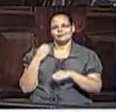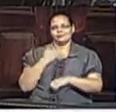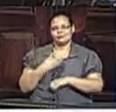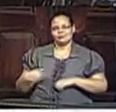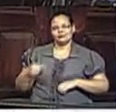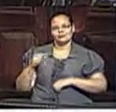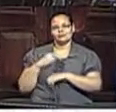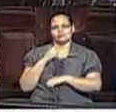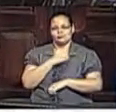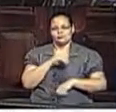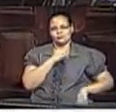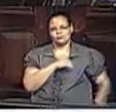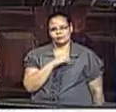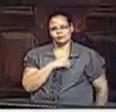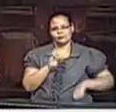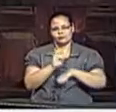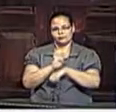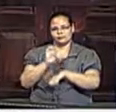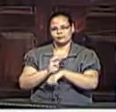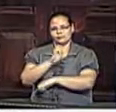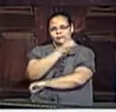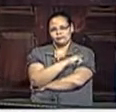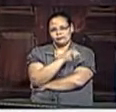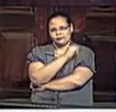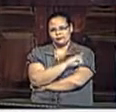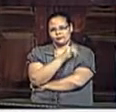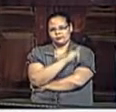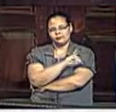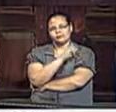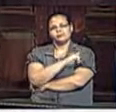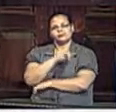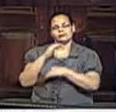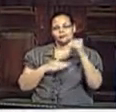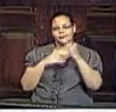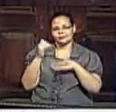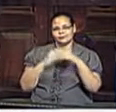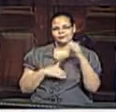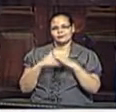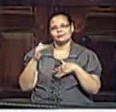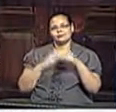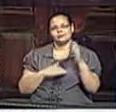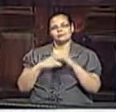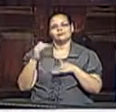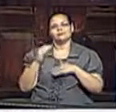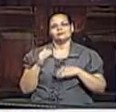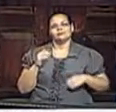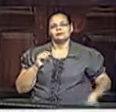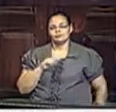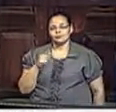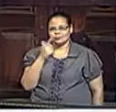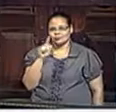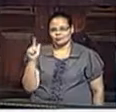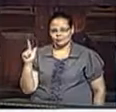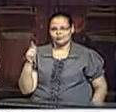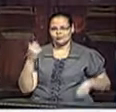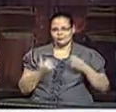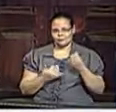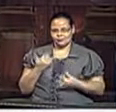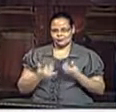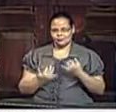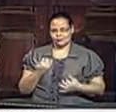institui pisos salariais no âmbito do Estado do Rio de Janeiro e para as categorias profissionais que menciona estabelece outras